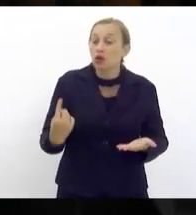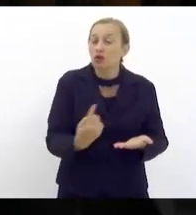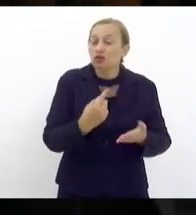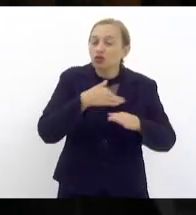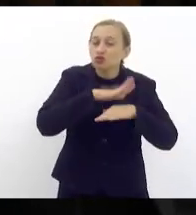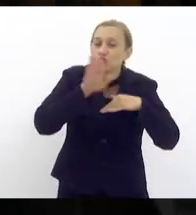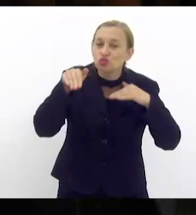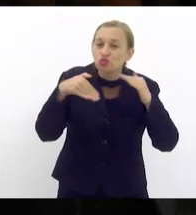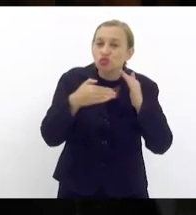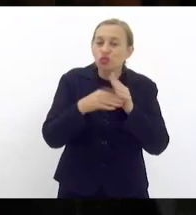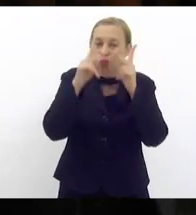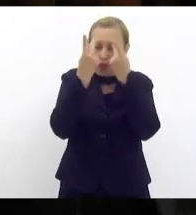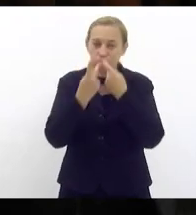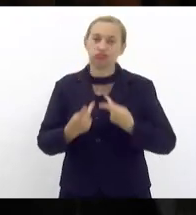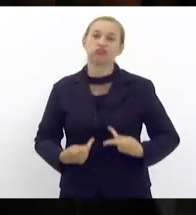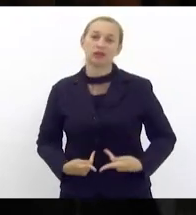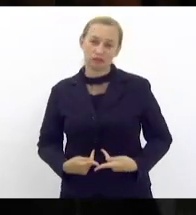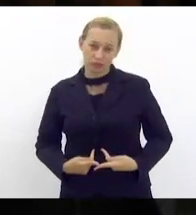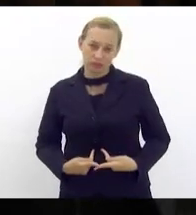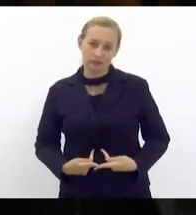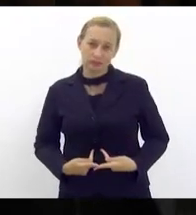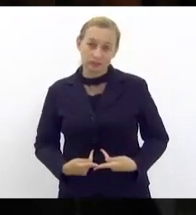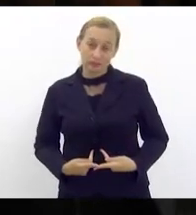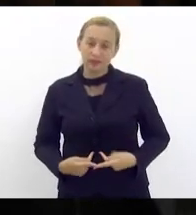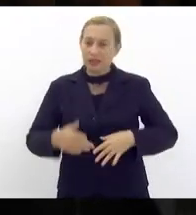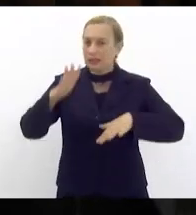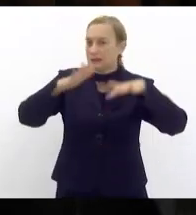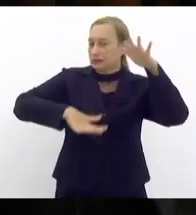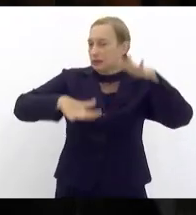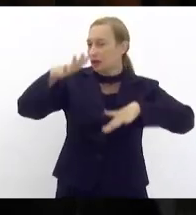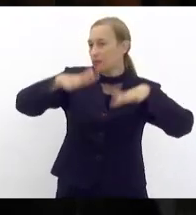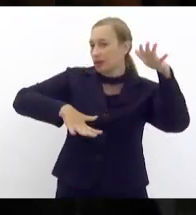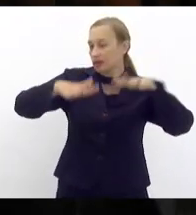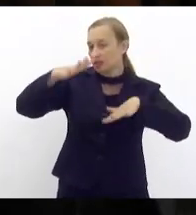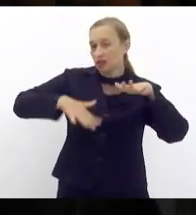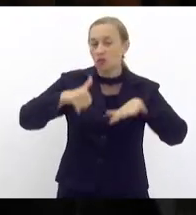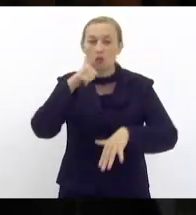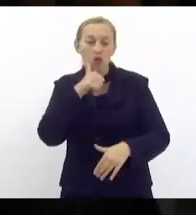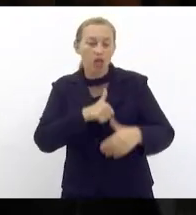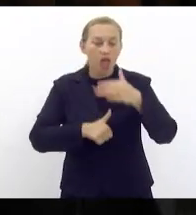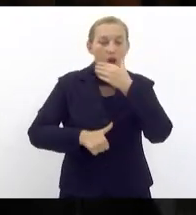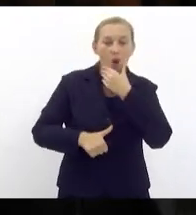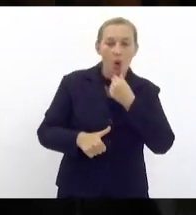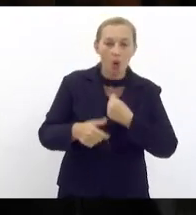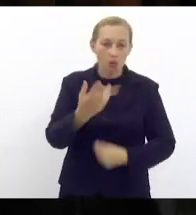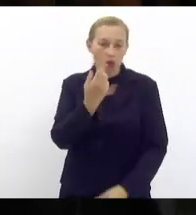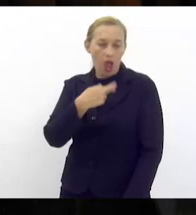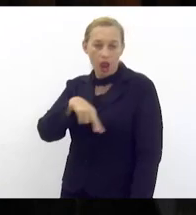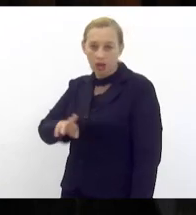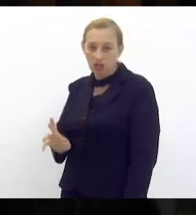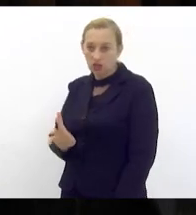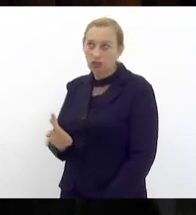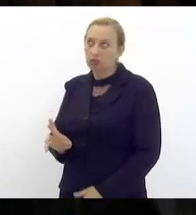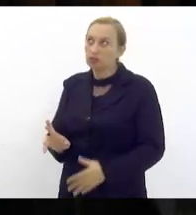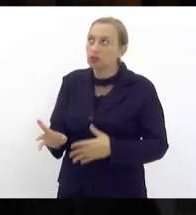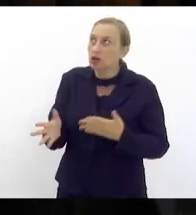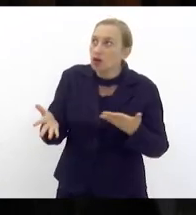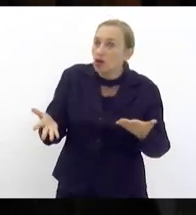todos seres humanos Independente de sexo raça religião